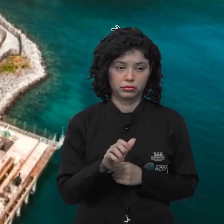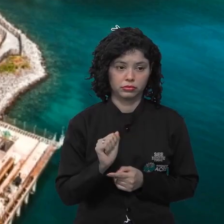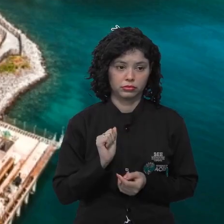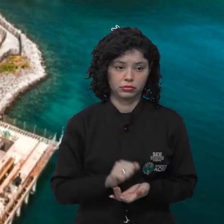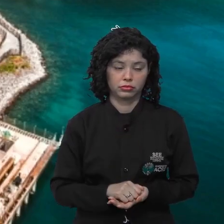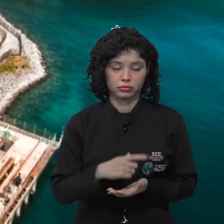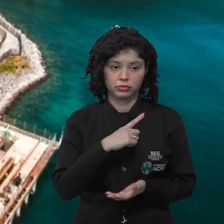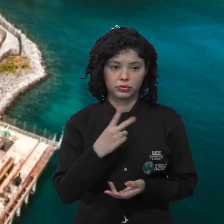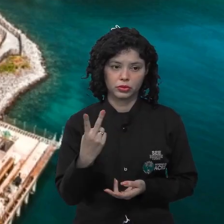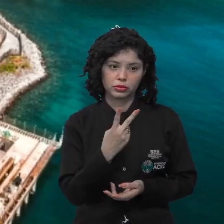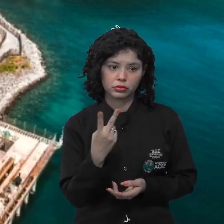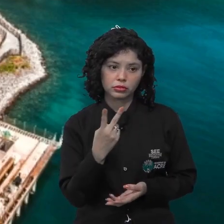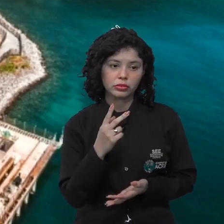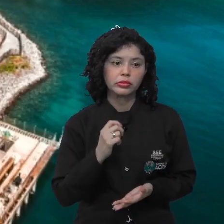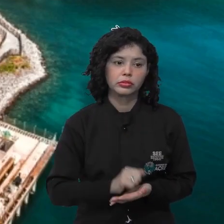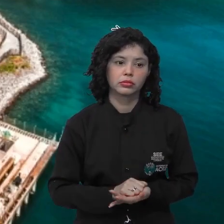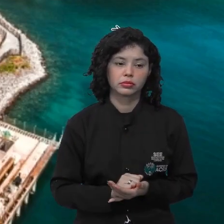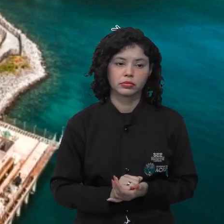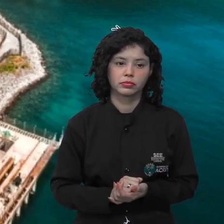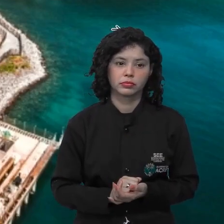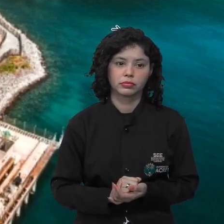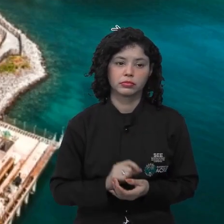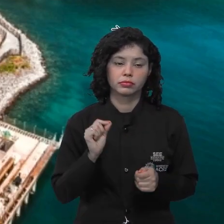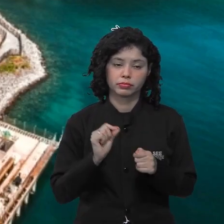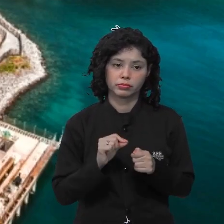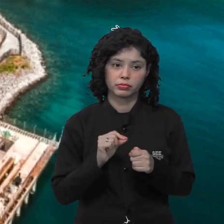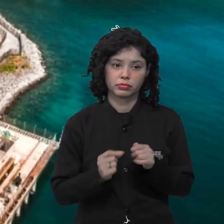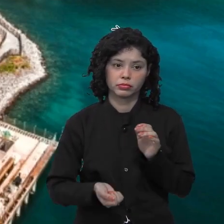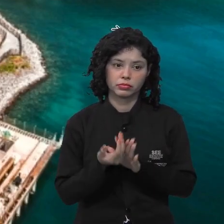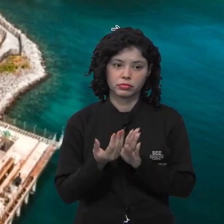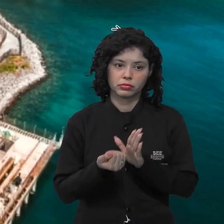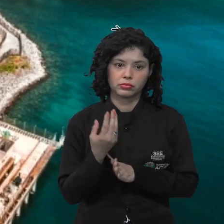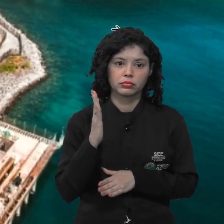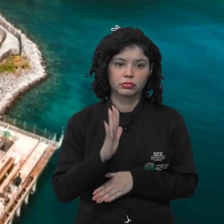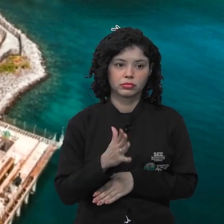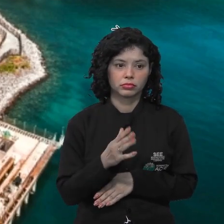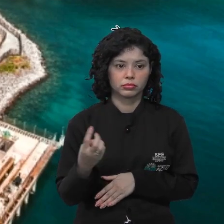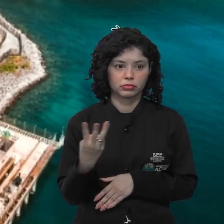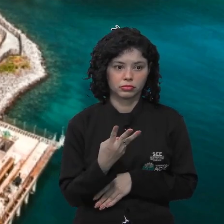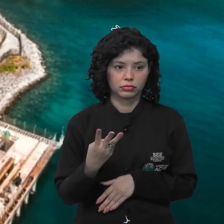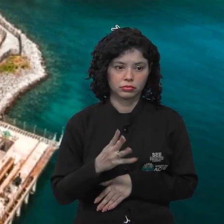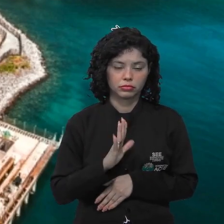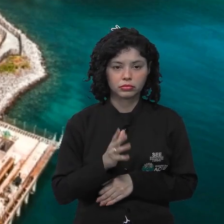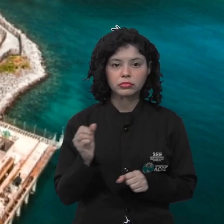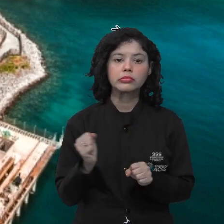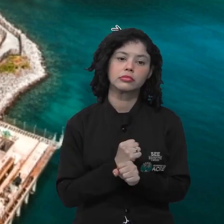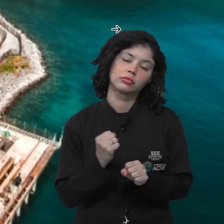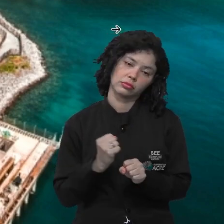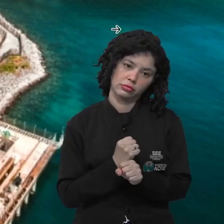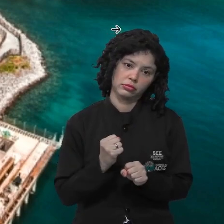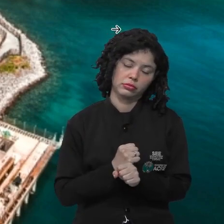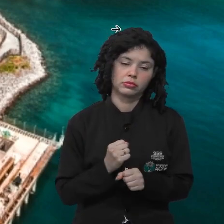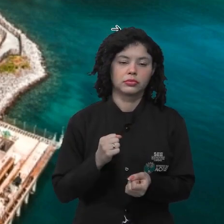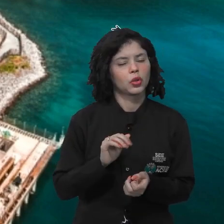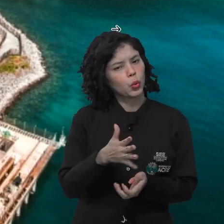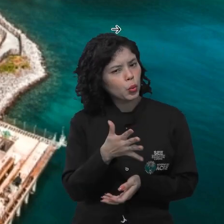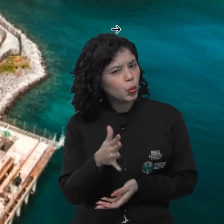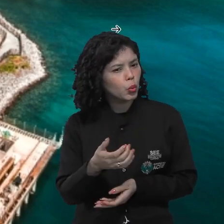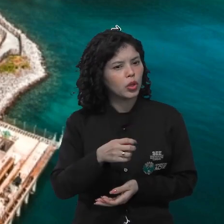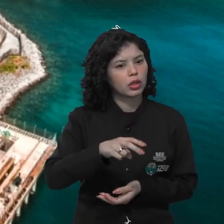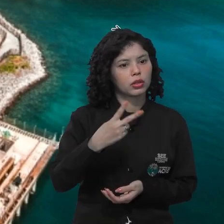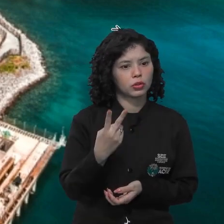né? Então, a gente tem 2 usinas ali em operação e o Angra 3 já está em construção, né? Ela produz ali em torno